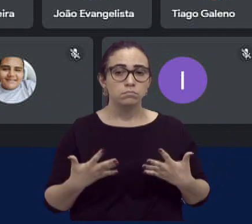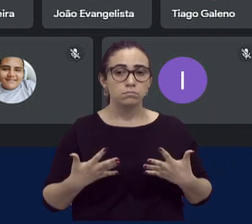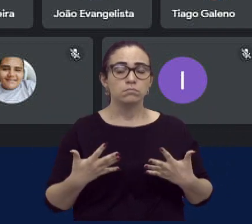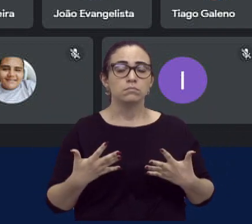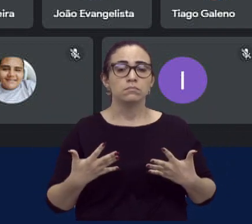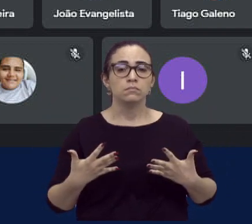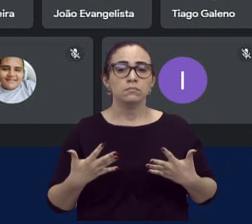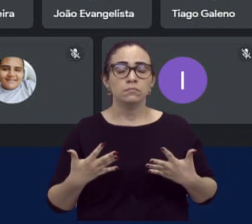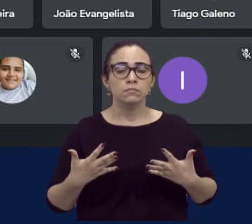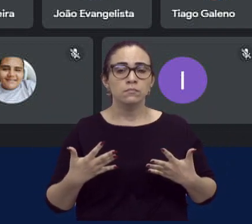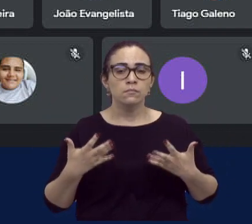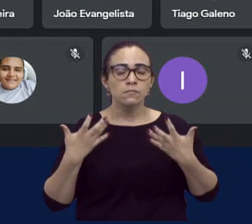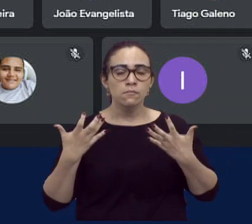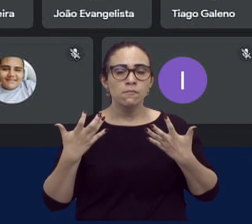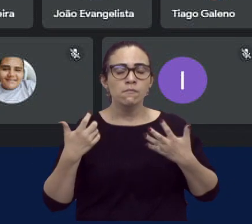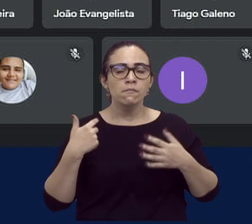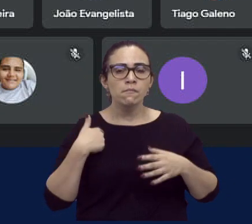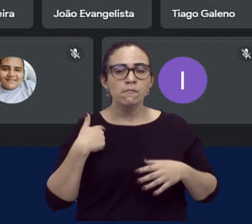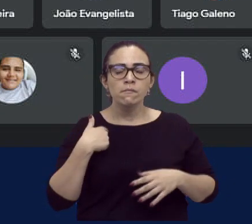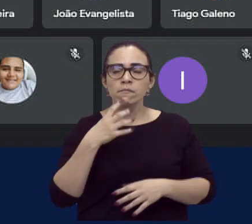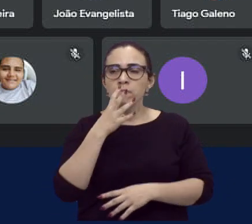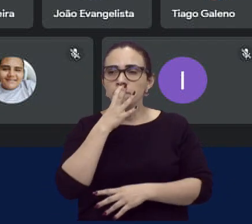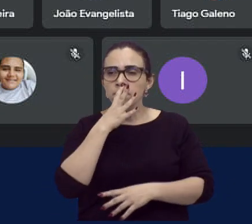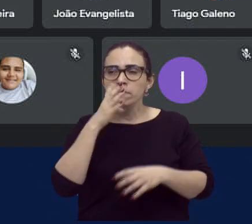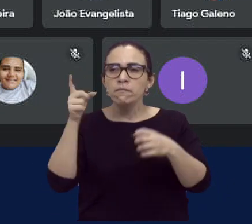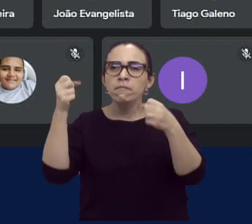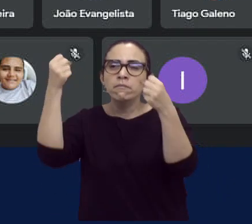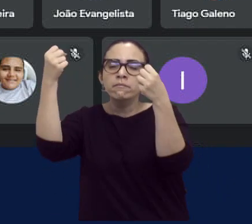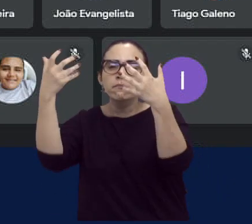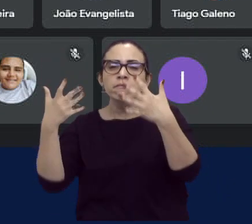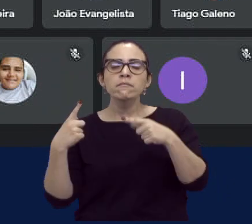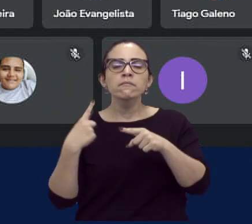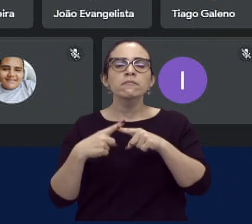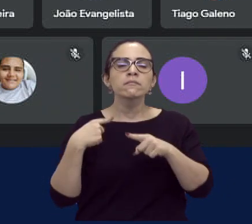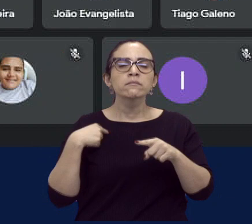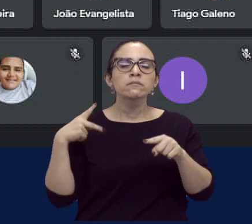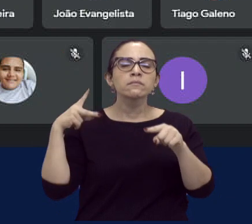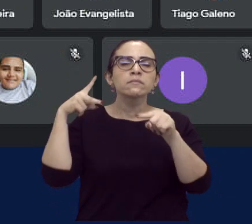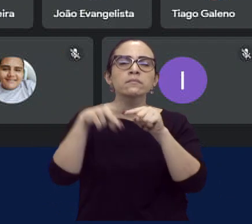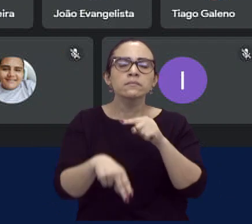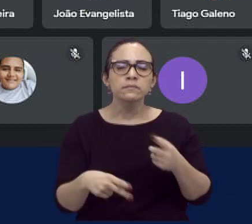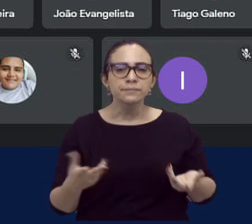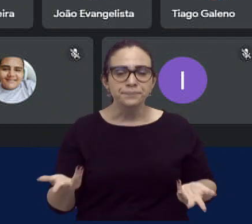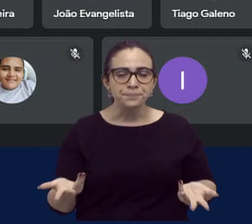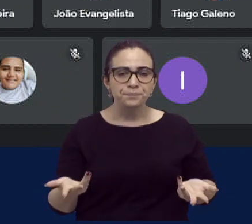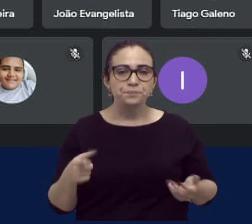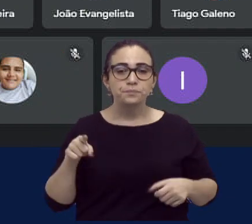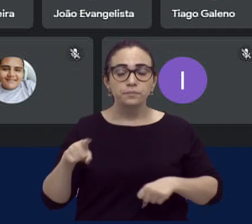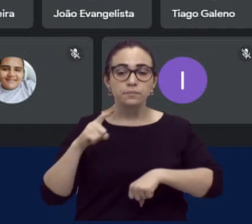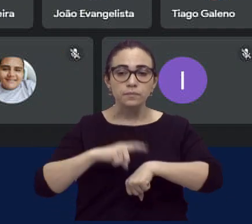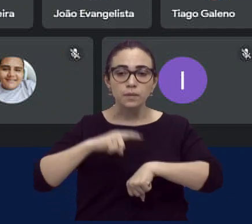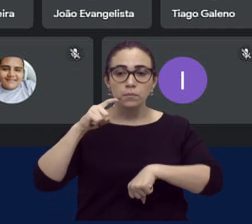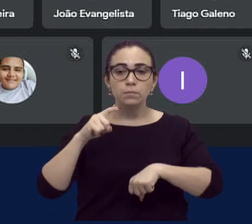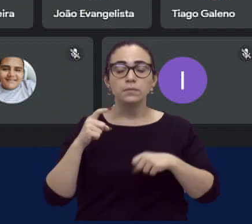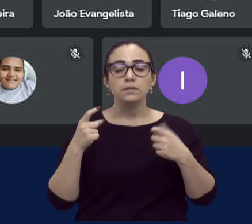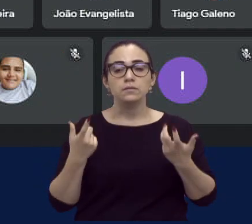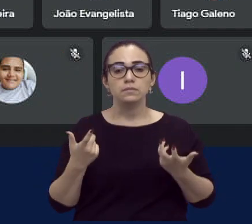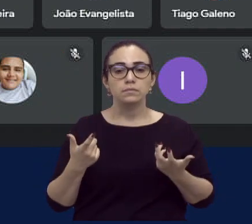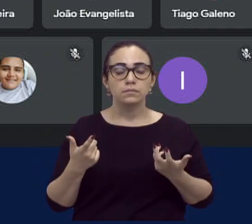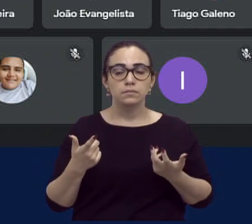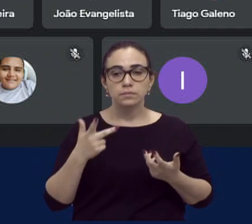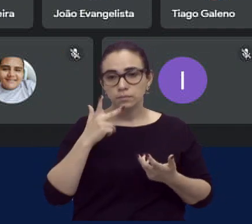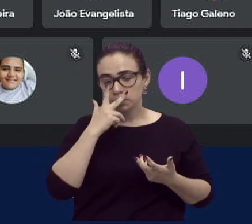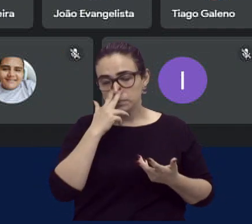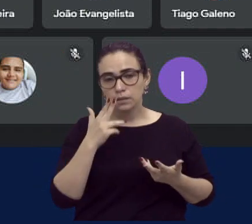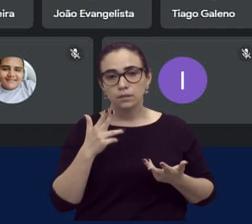da tua atenção por alguma razão, o que aconteceu? Naquele momento você deletou todas